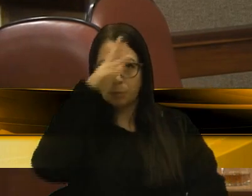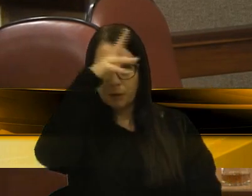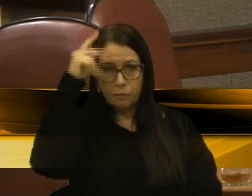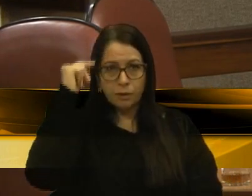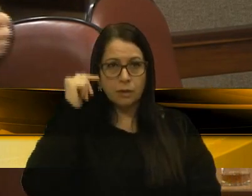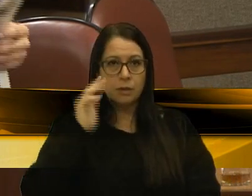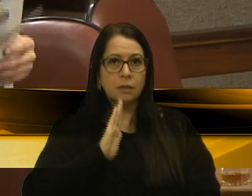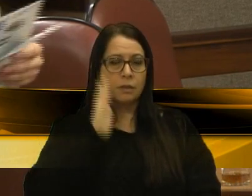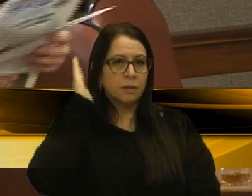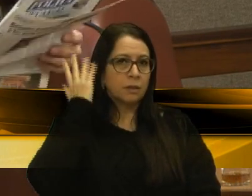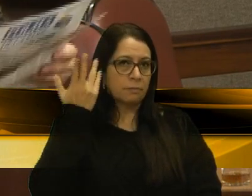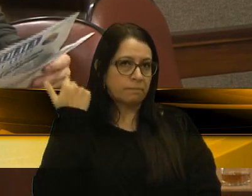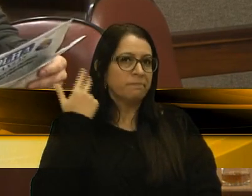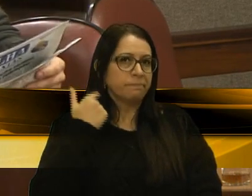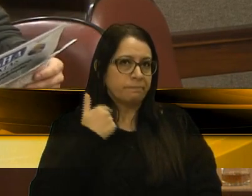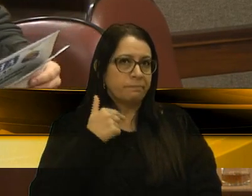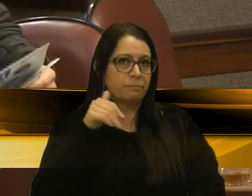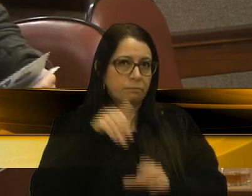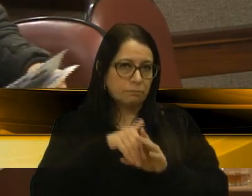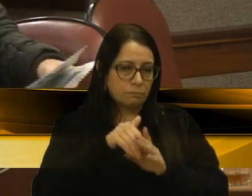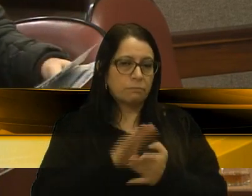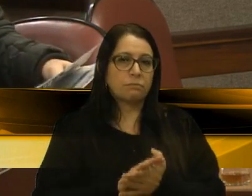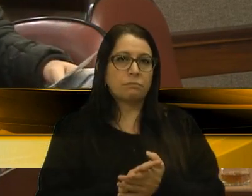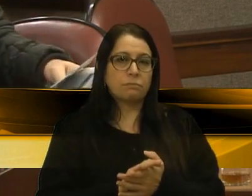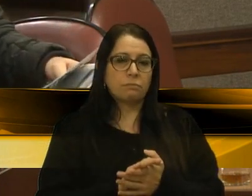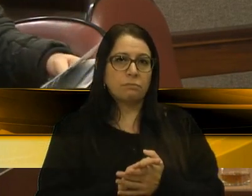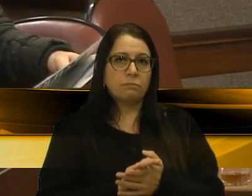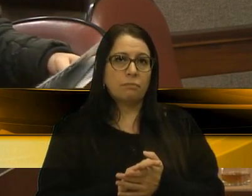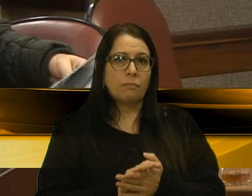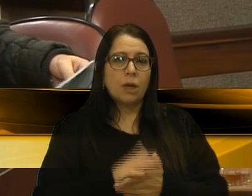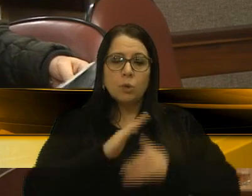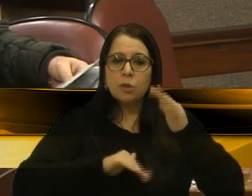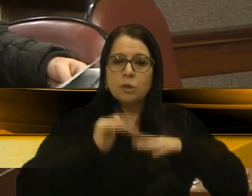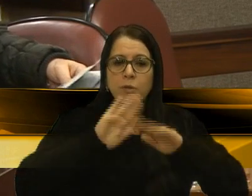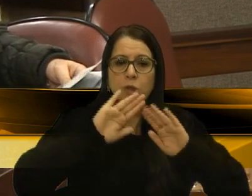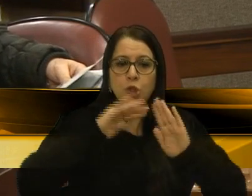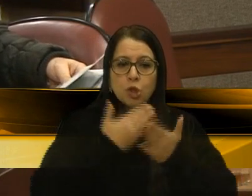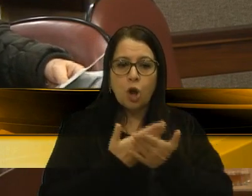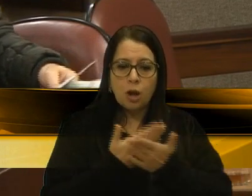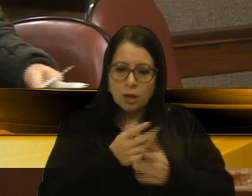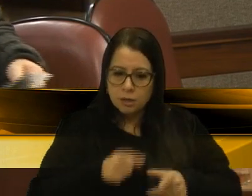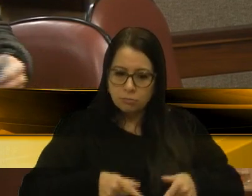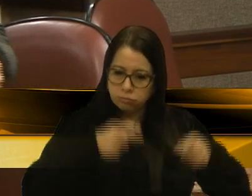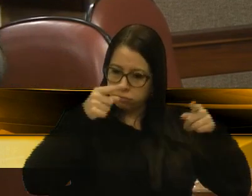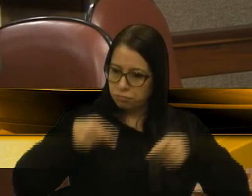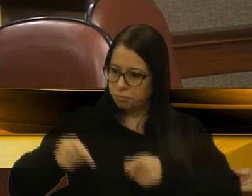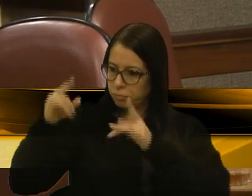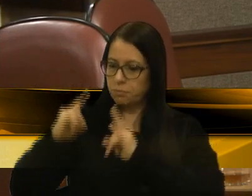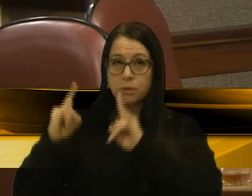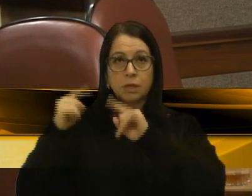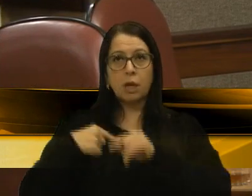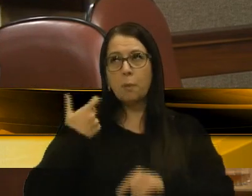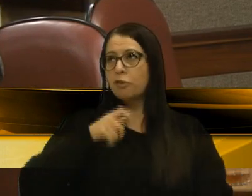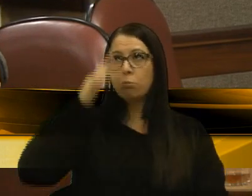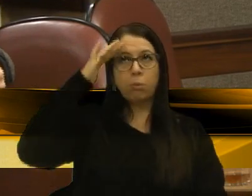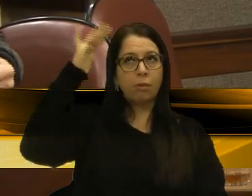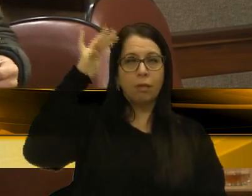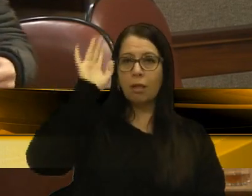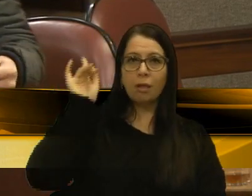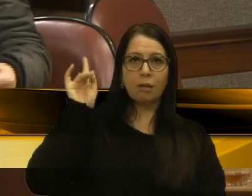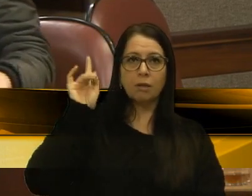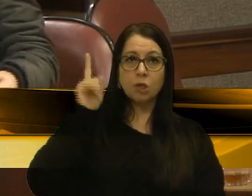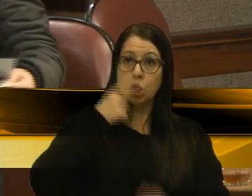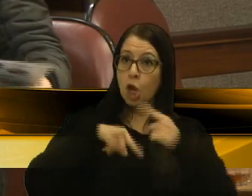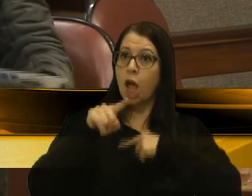Daniel Guerra em época de eleição, construir escolas verticais, que eu achei que era uma utopia, se